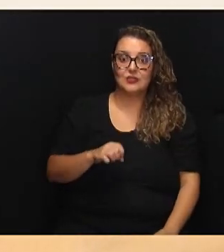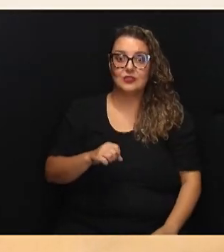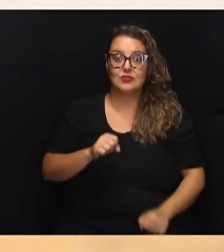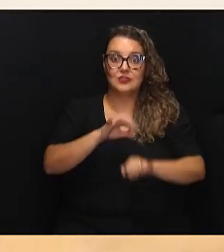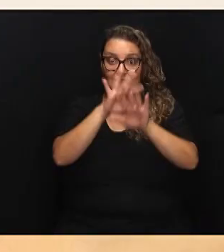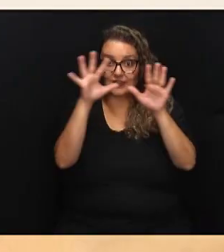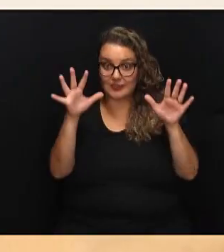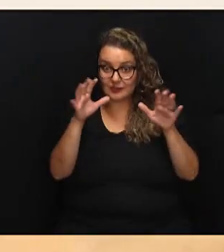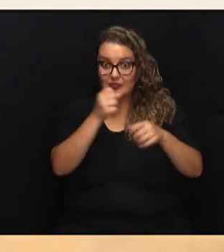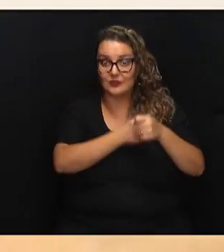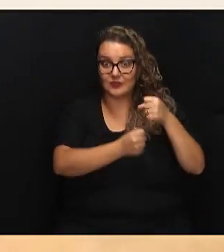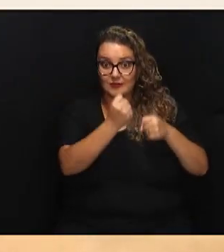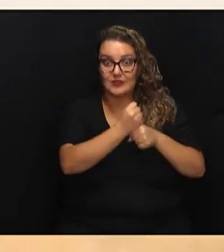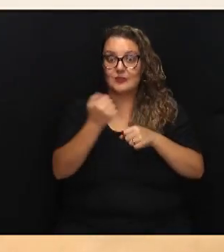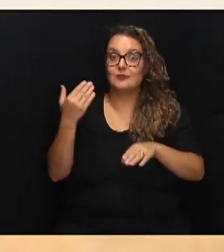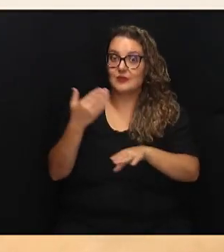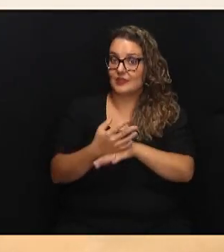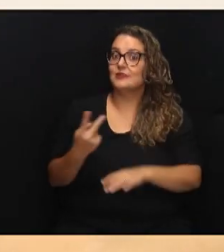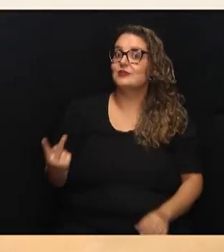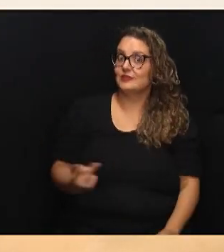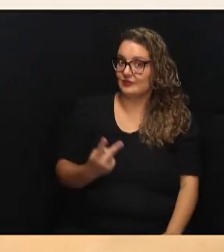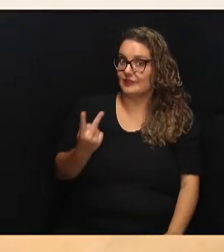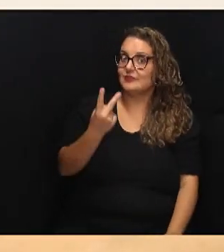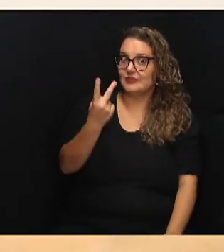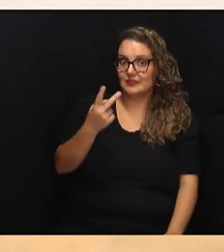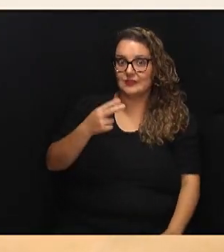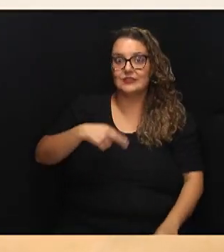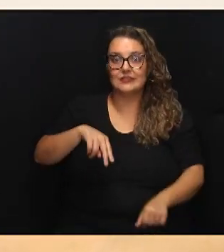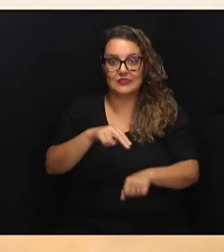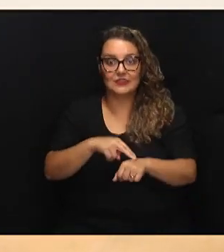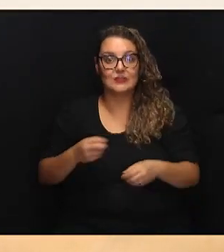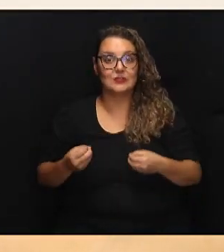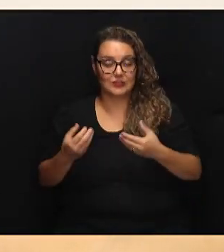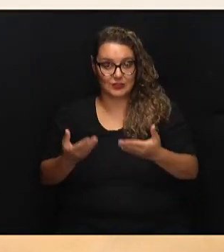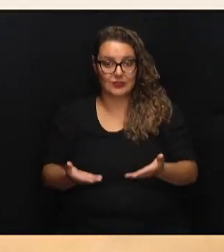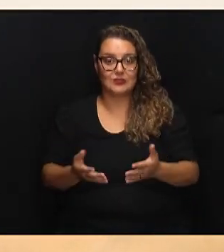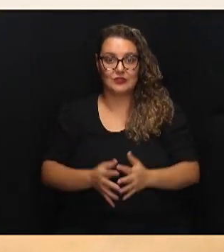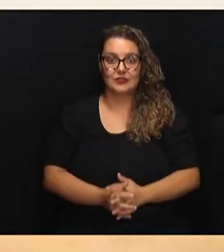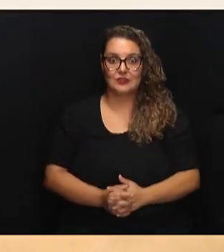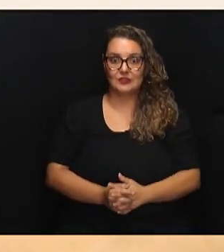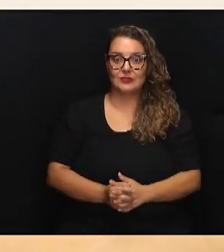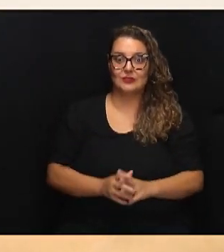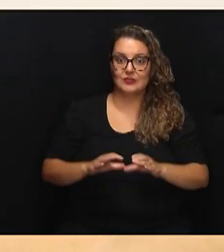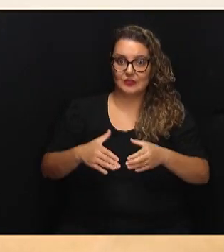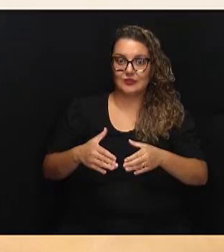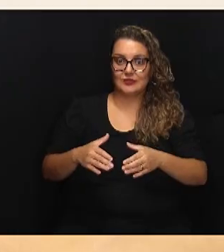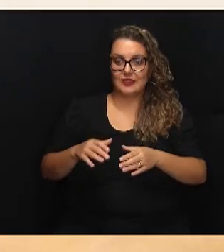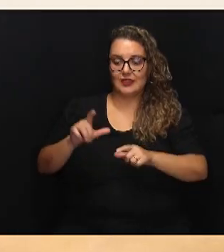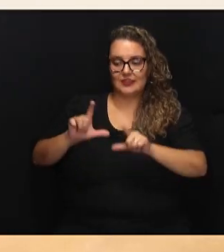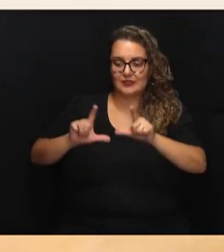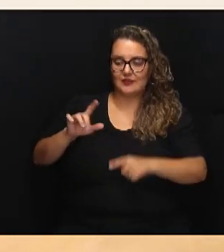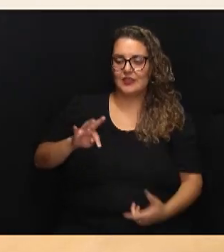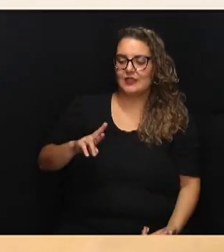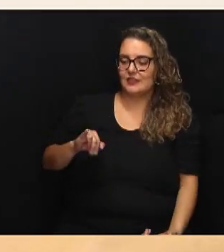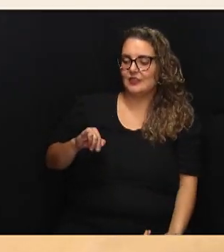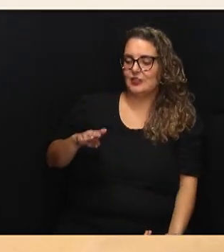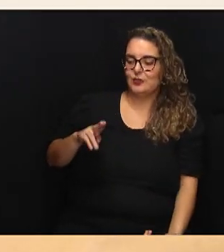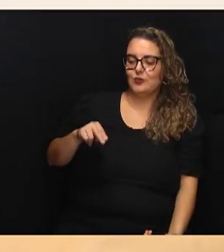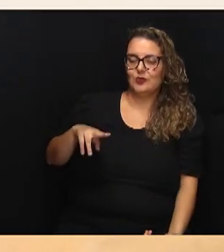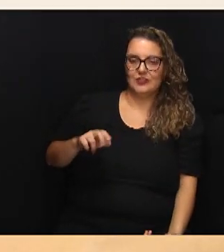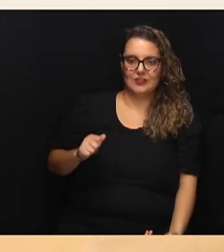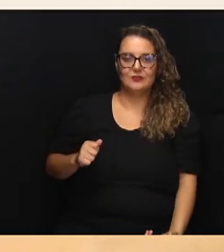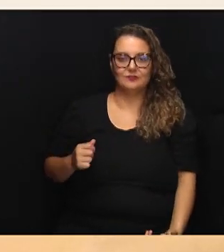e participar desse prêmio de relevância nacional que é proporcionado pelo grupo da TV Tribuna ressalta